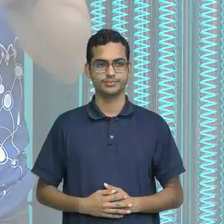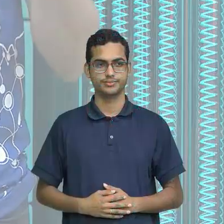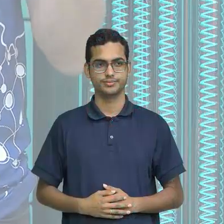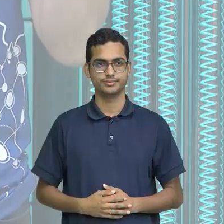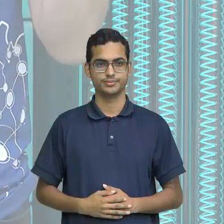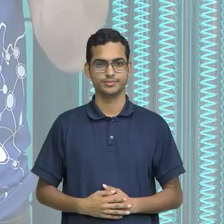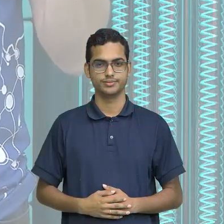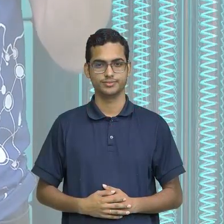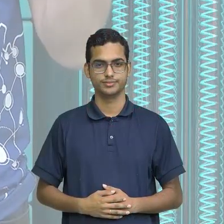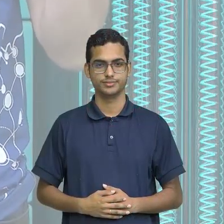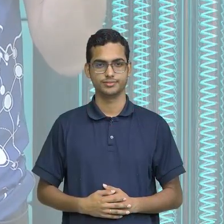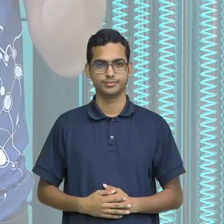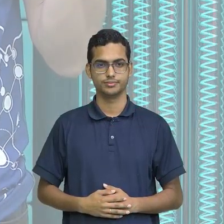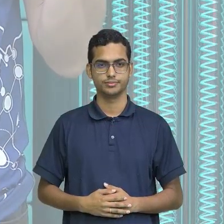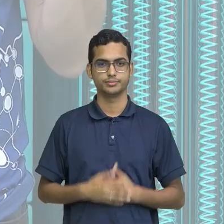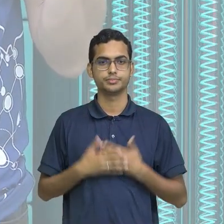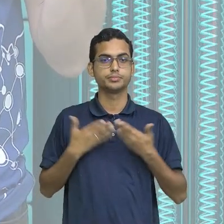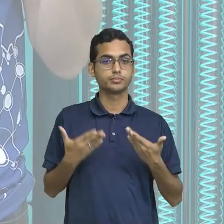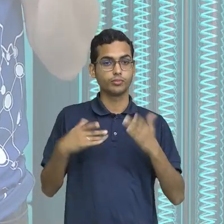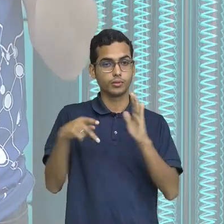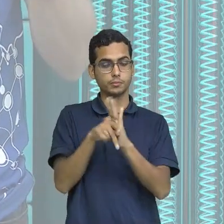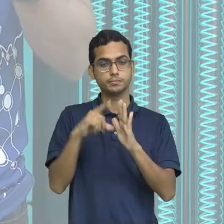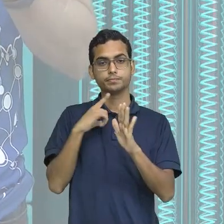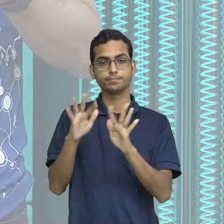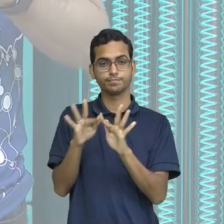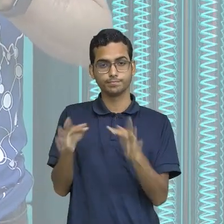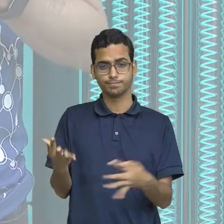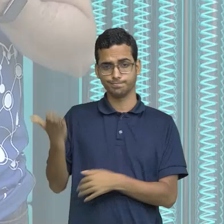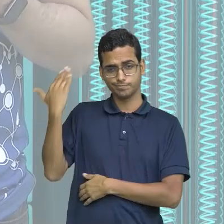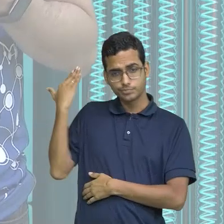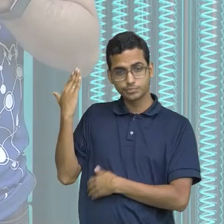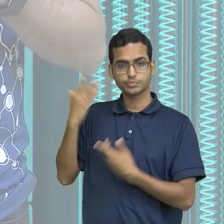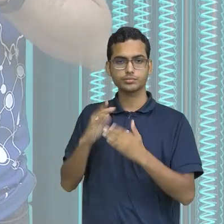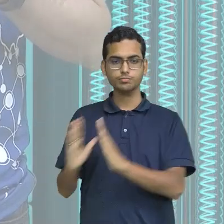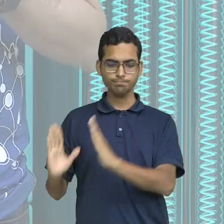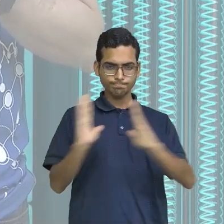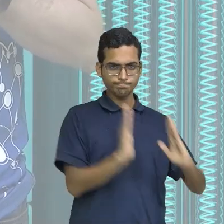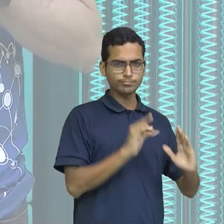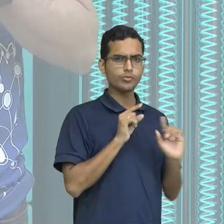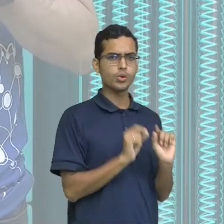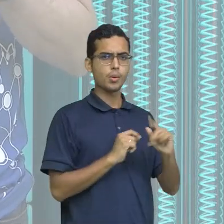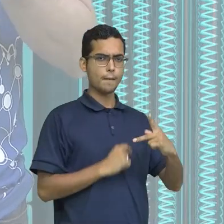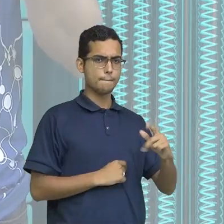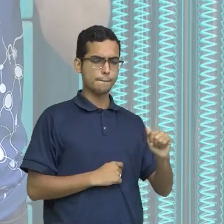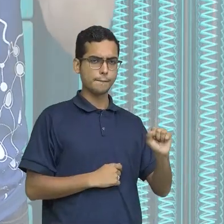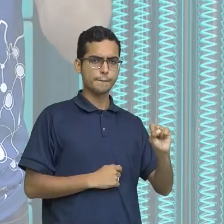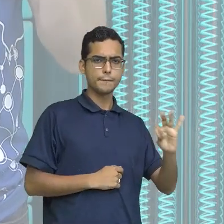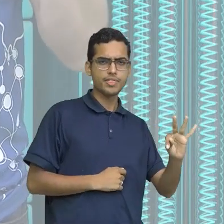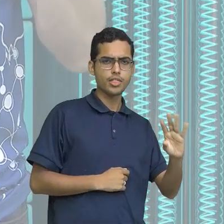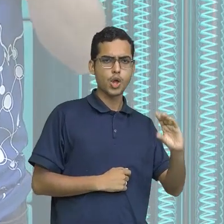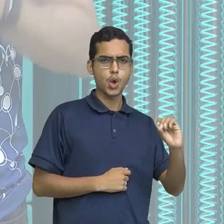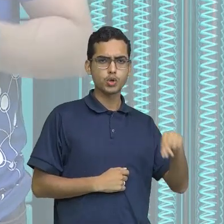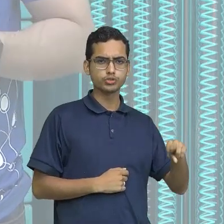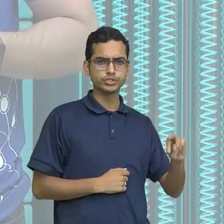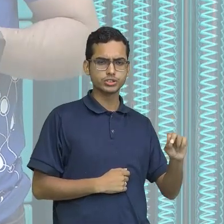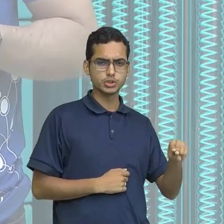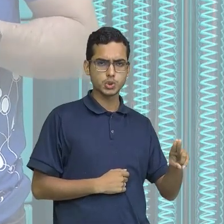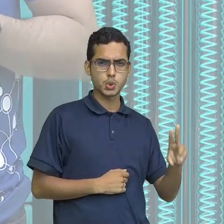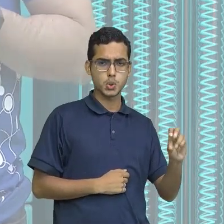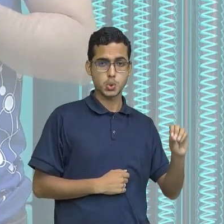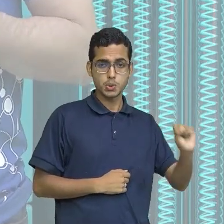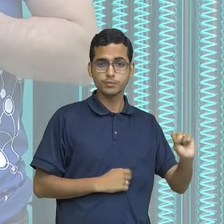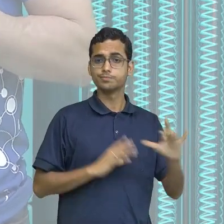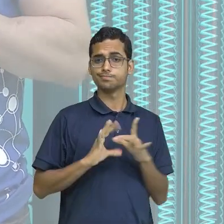Simple Past é só o passado, de modo geral. O Past Continuous é uma ação, ela dá uma ideia de continuidade, só que lá no passado,